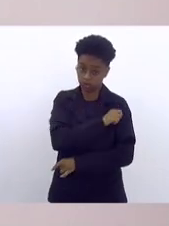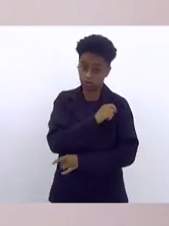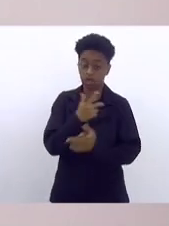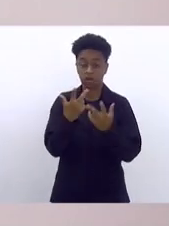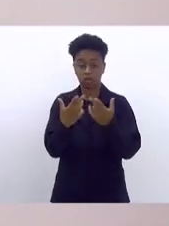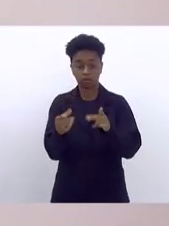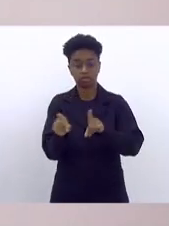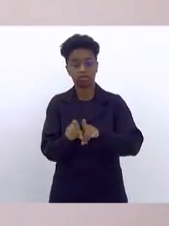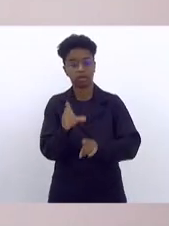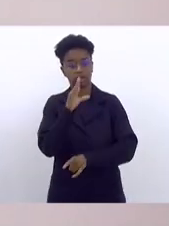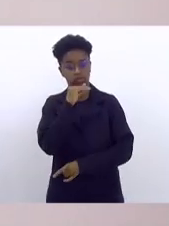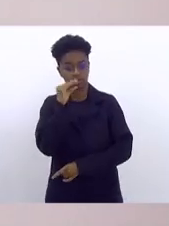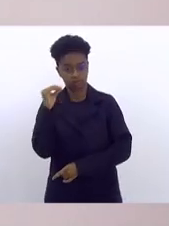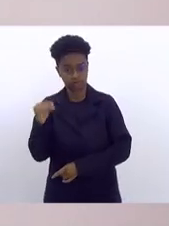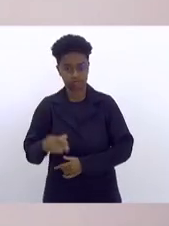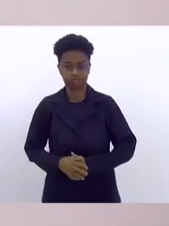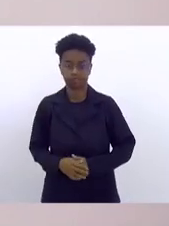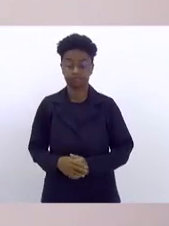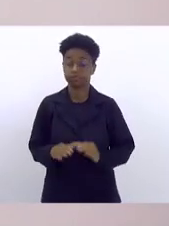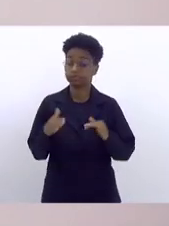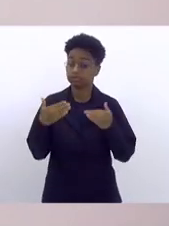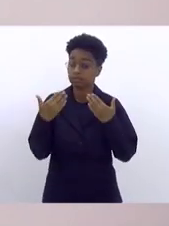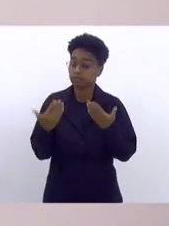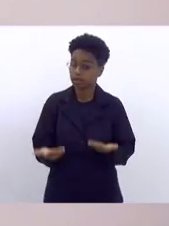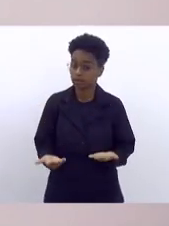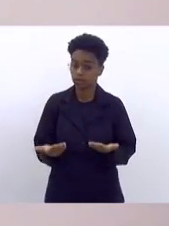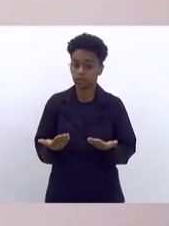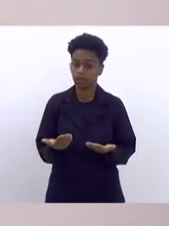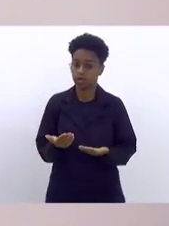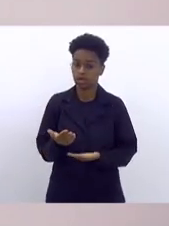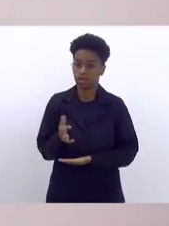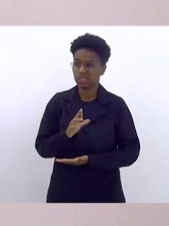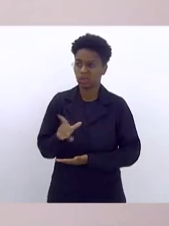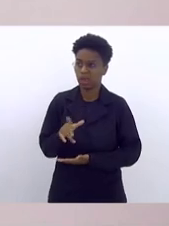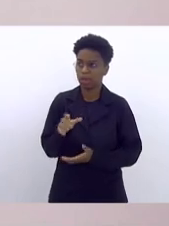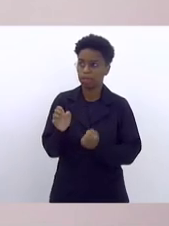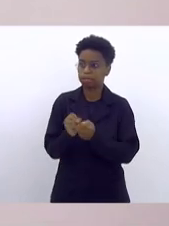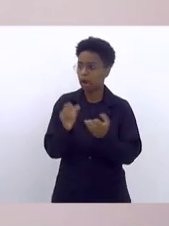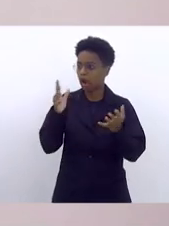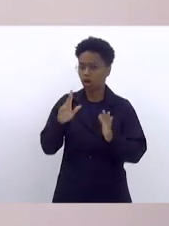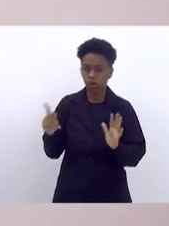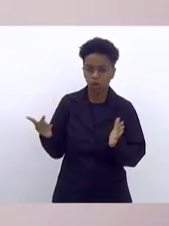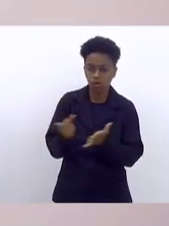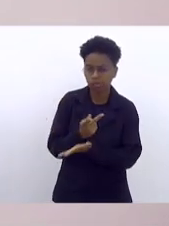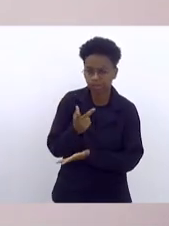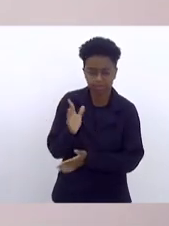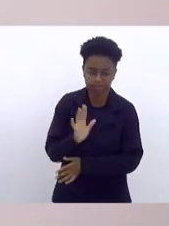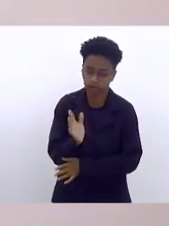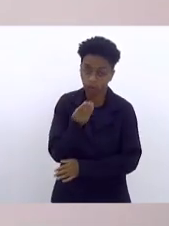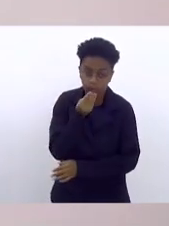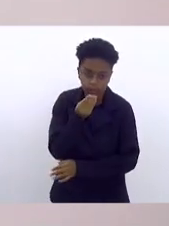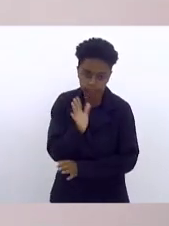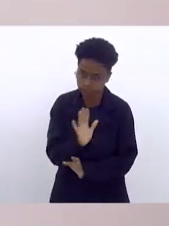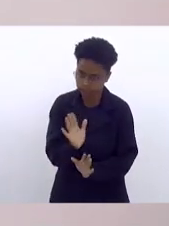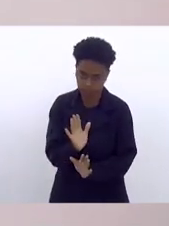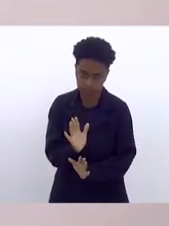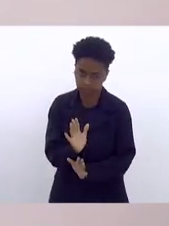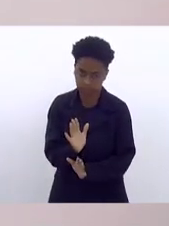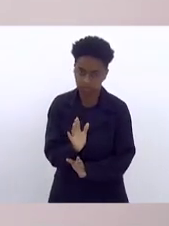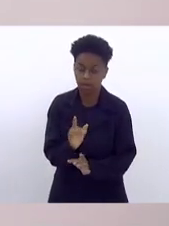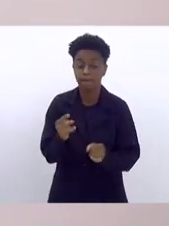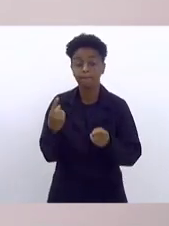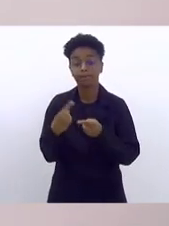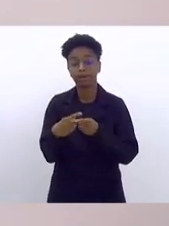forma os adolescentes então não é algo mágico evidente que não a medida que